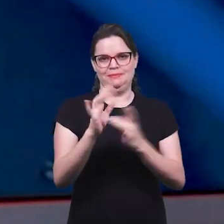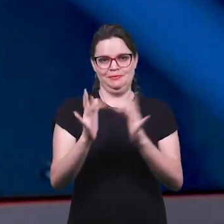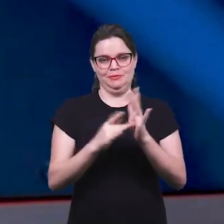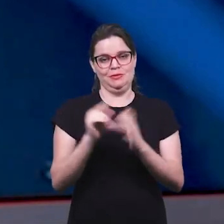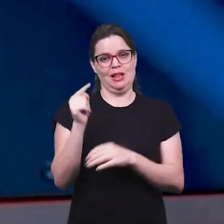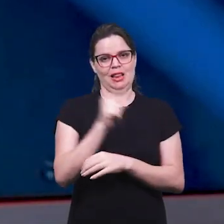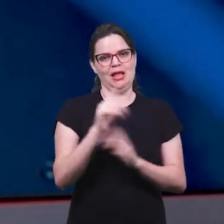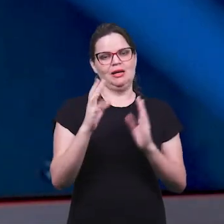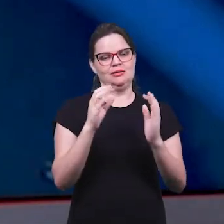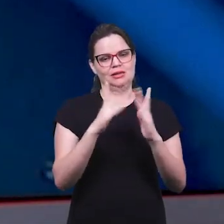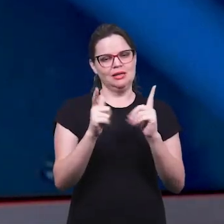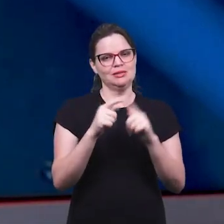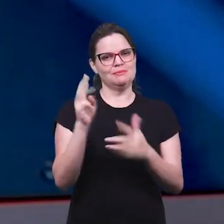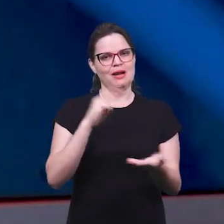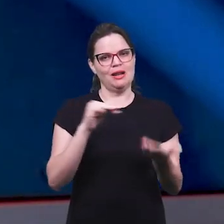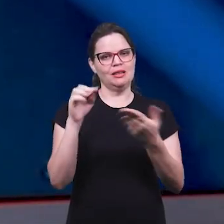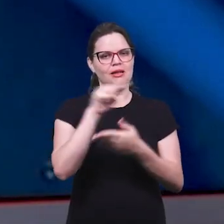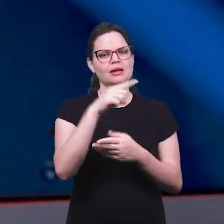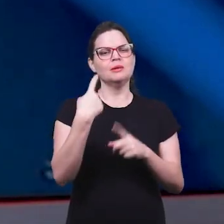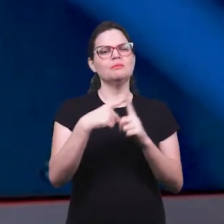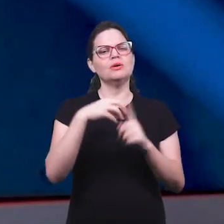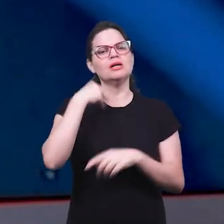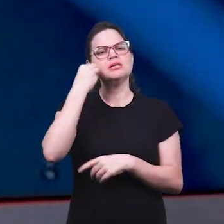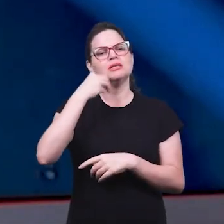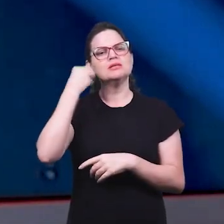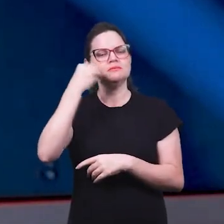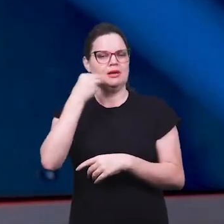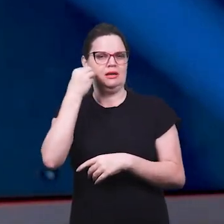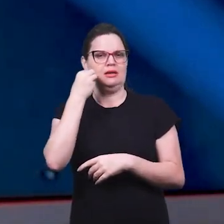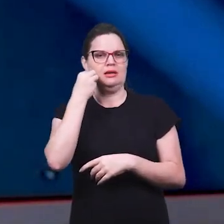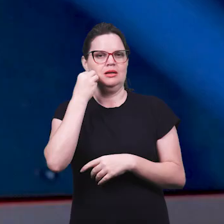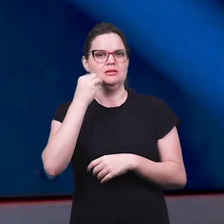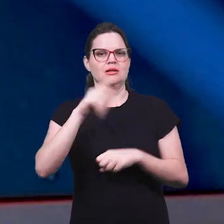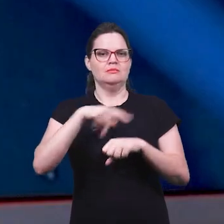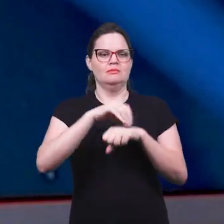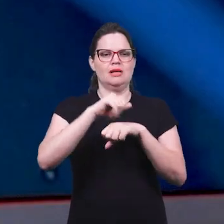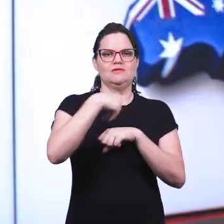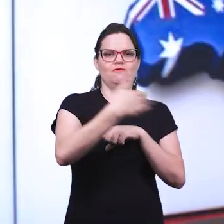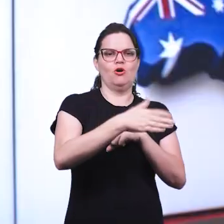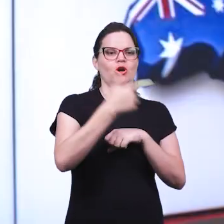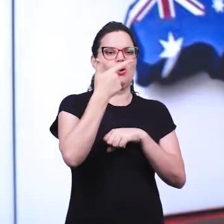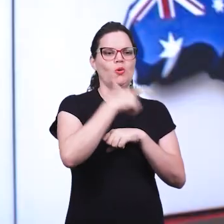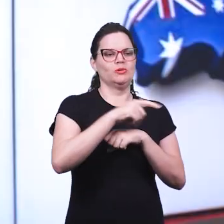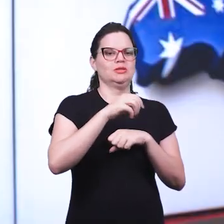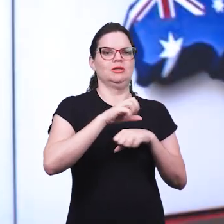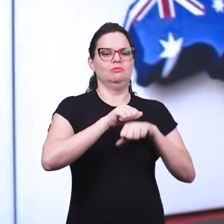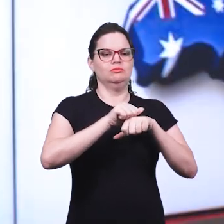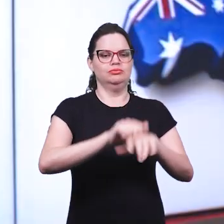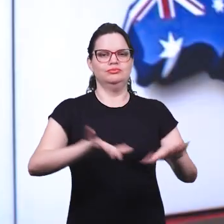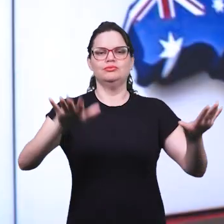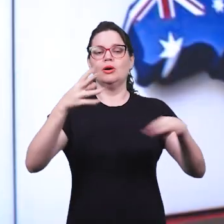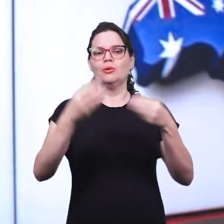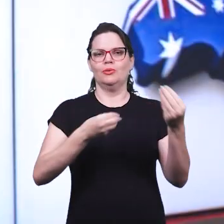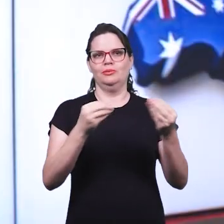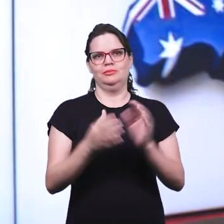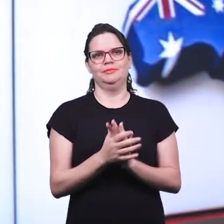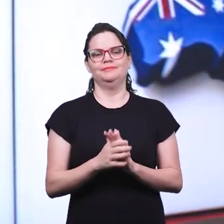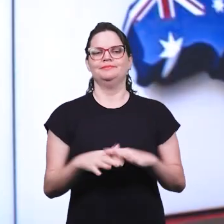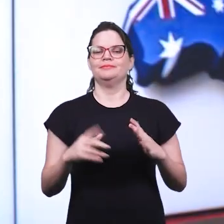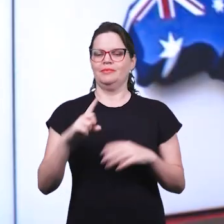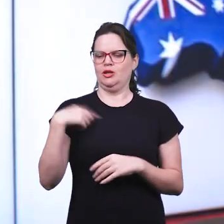esta experiência, essa obra que nós vivemos, se expandiu para além fronteiras do Brasil? Nós todos já